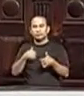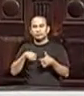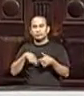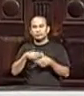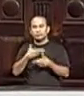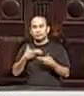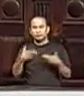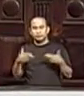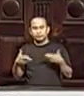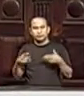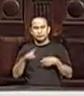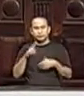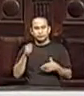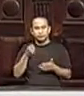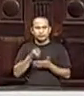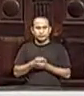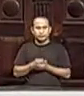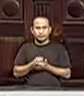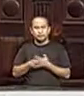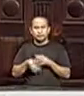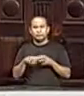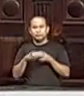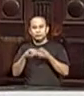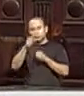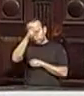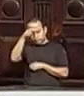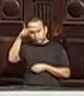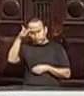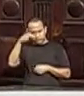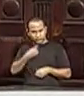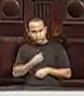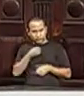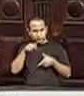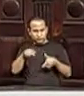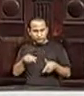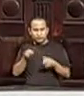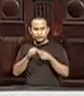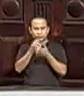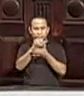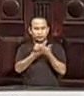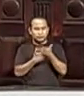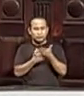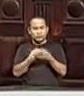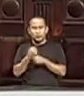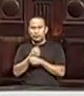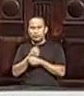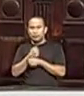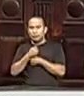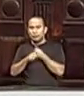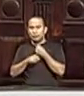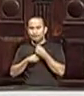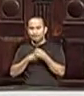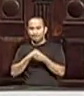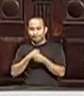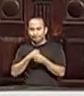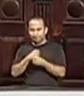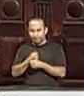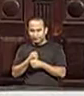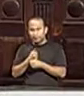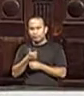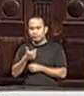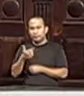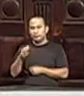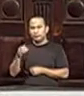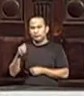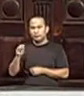do nosso Estado. As finanças públicas, nós estamos aqui agora avaliando o orçamento de 2018, nós estamos apreciando um orçamento que o